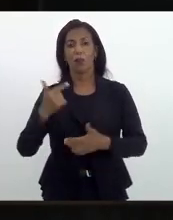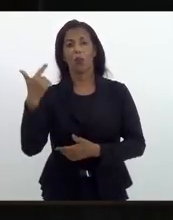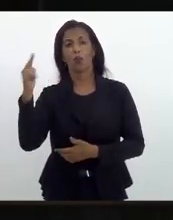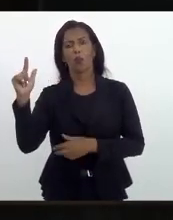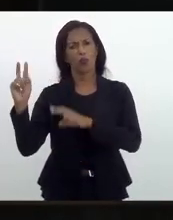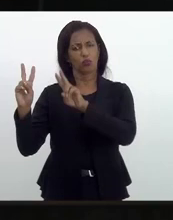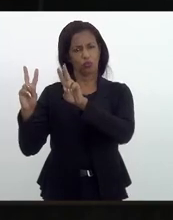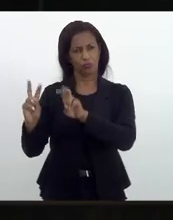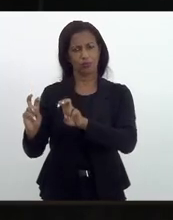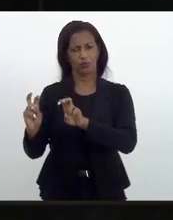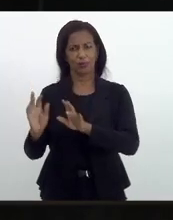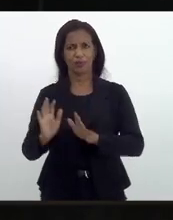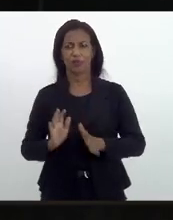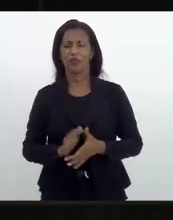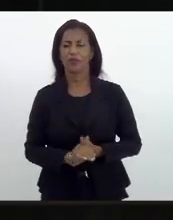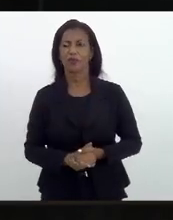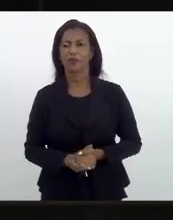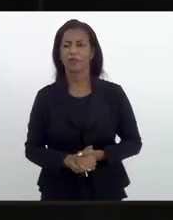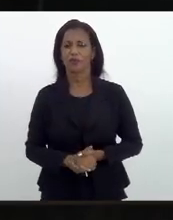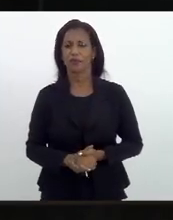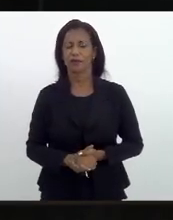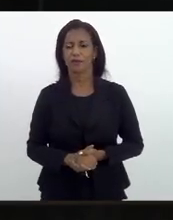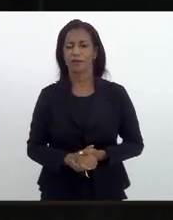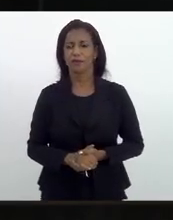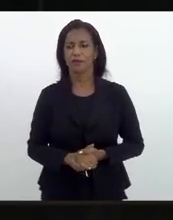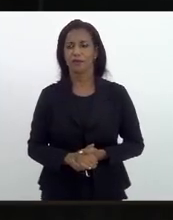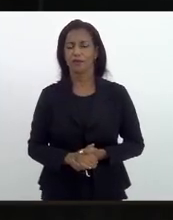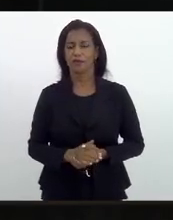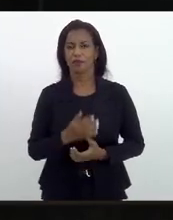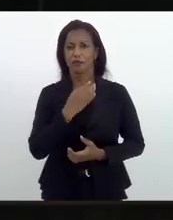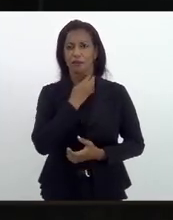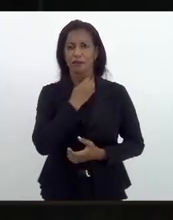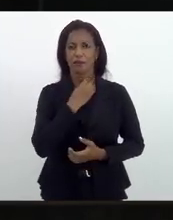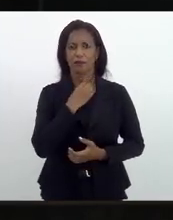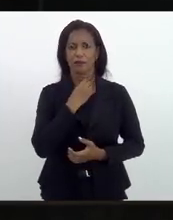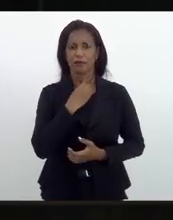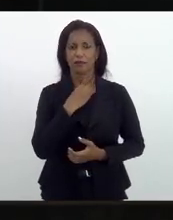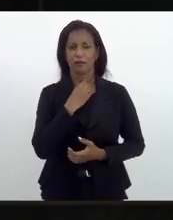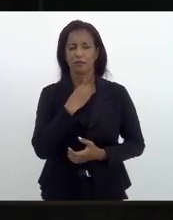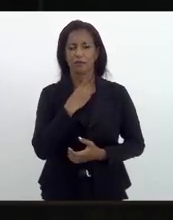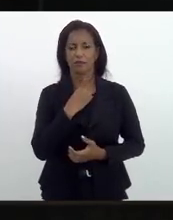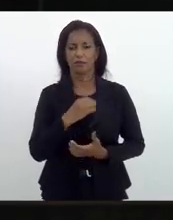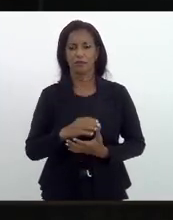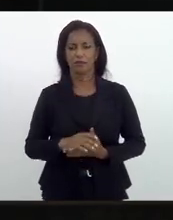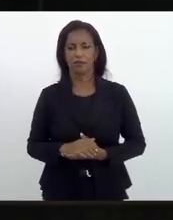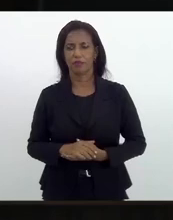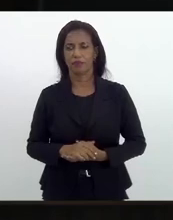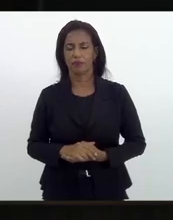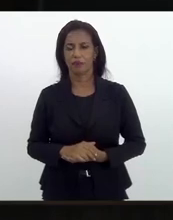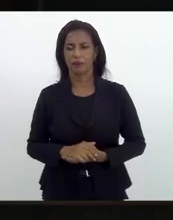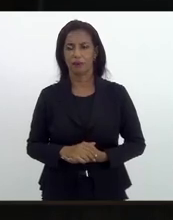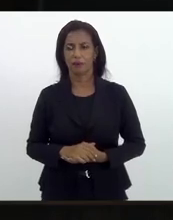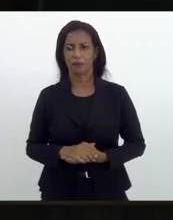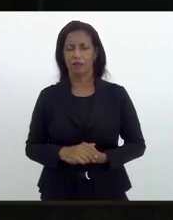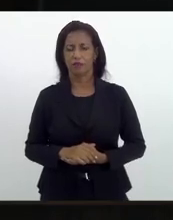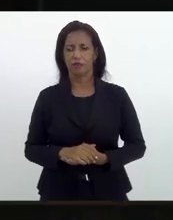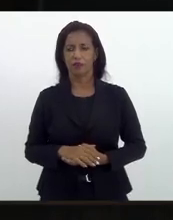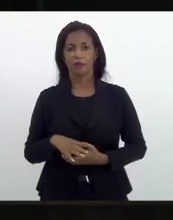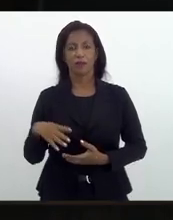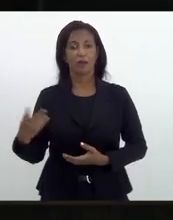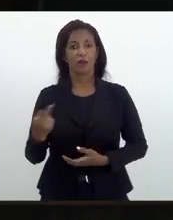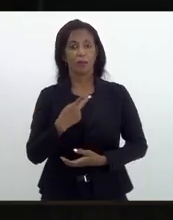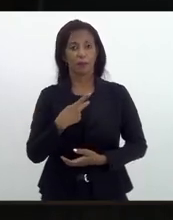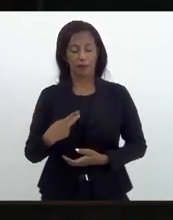questionamento em relação ao TRIEN? PLC48. Eu, professor. Por favor. Sr.